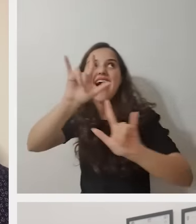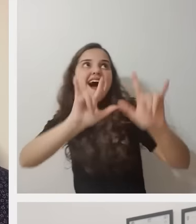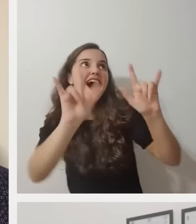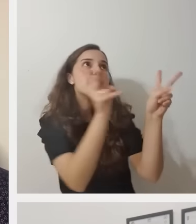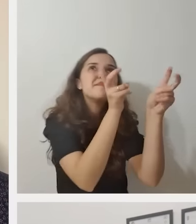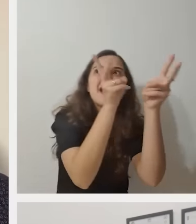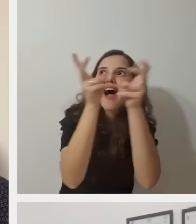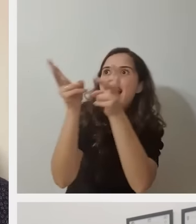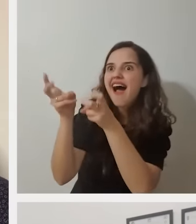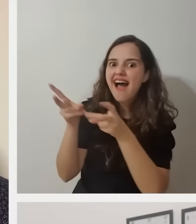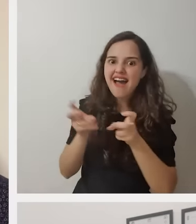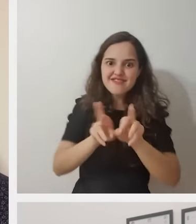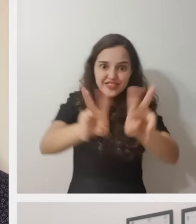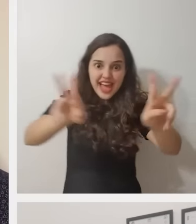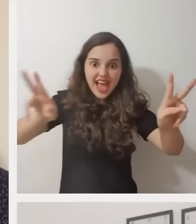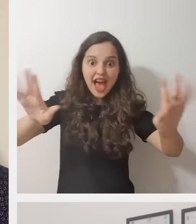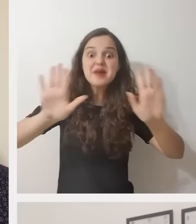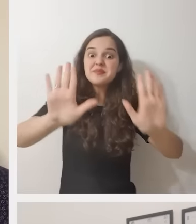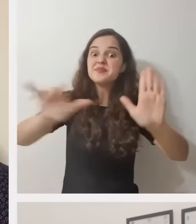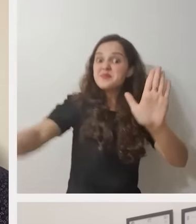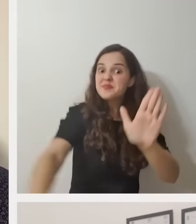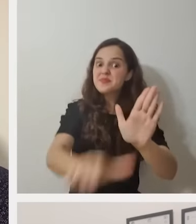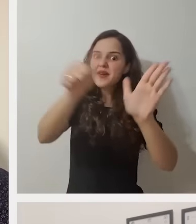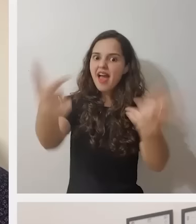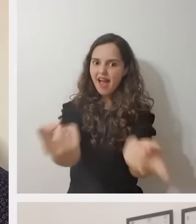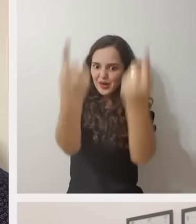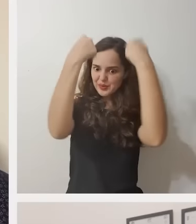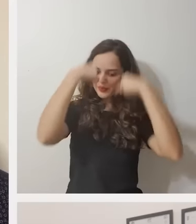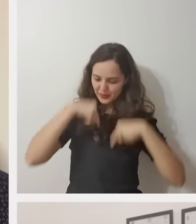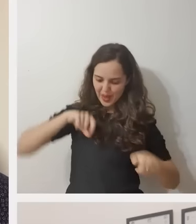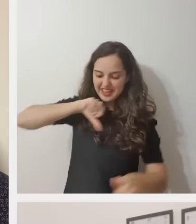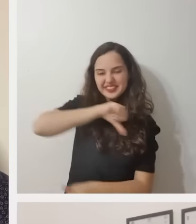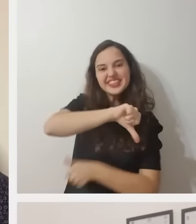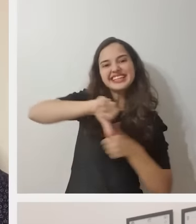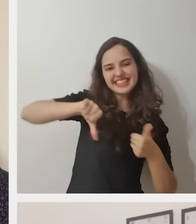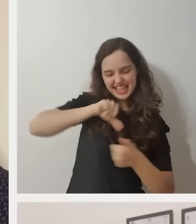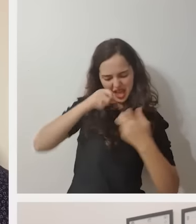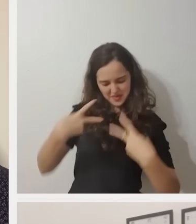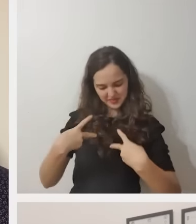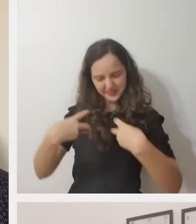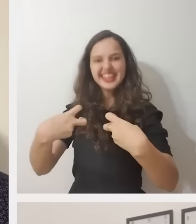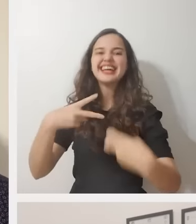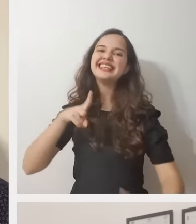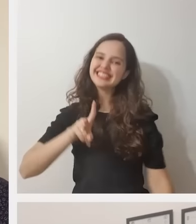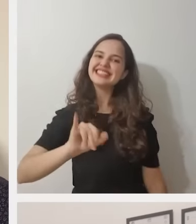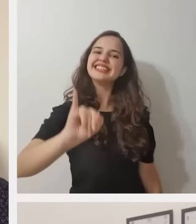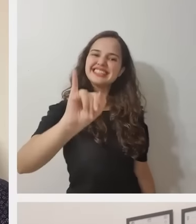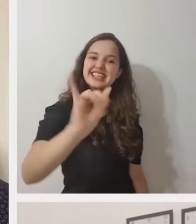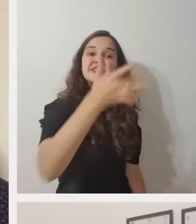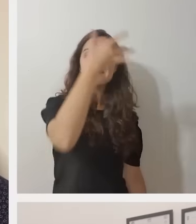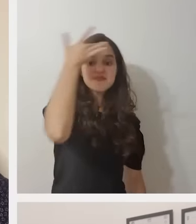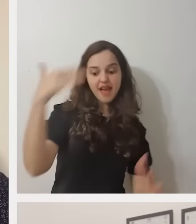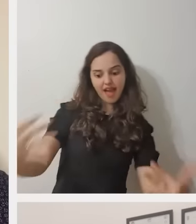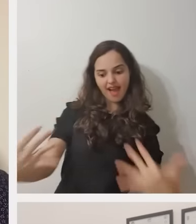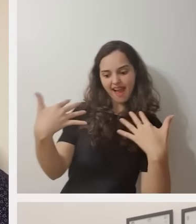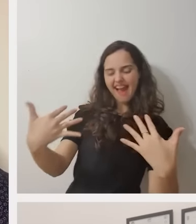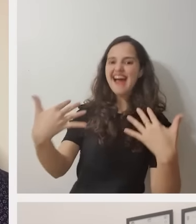mim, a começar em mim. Quem me perceber, que antes possa